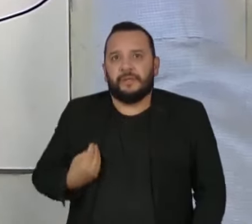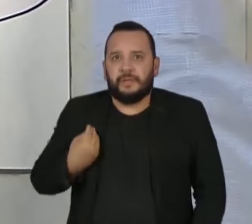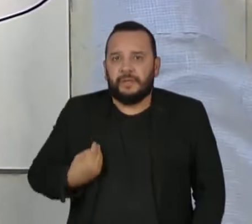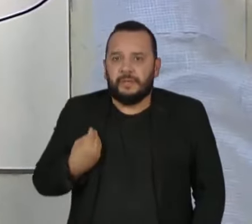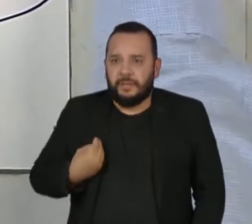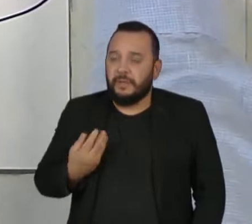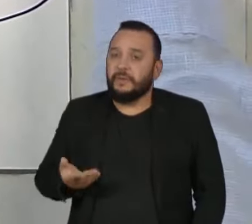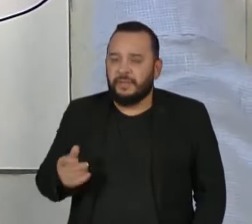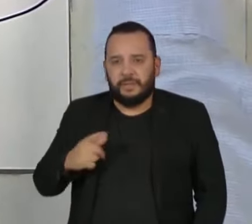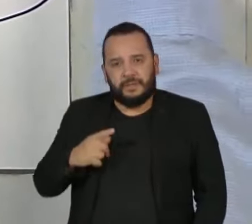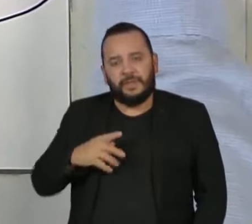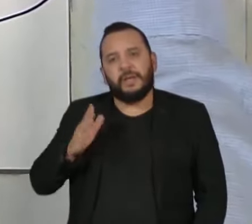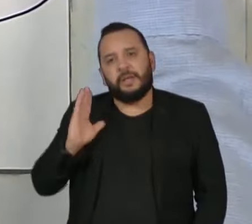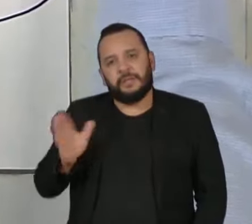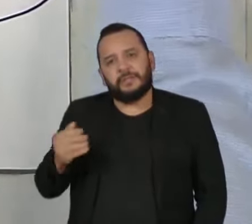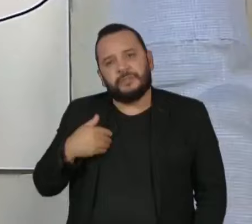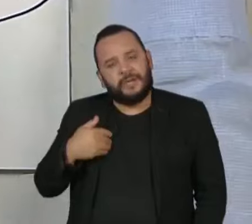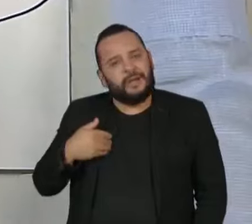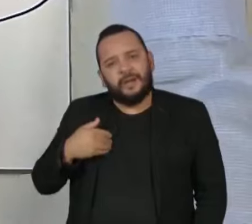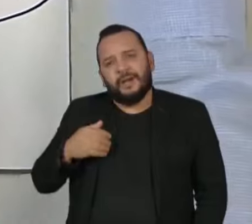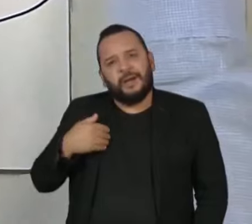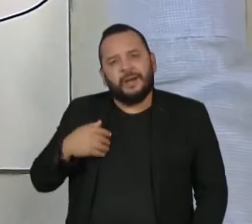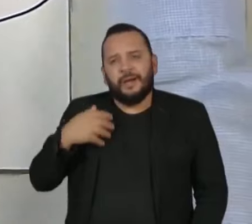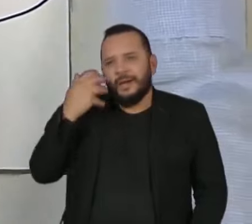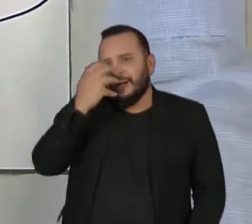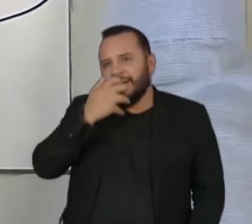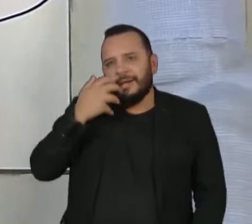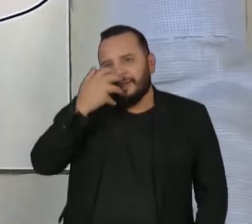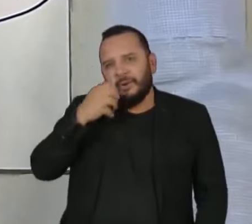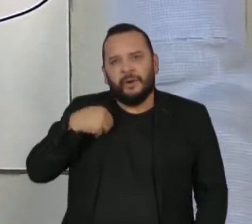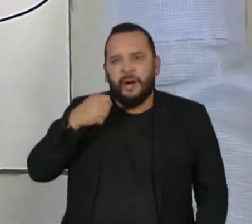teríamos Beethoven, não teríamos Da Vinci, não teríamos,